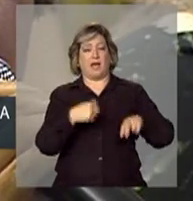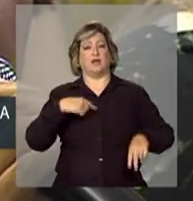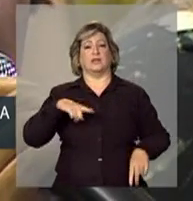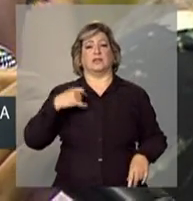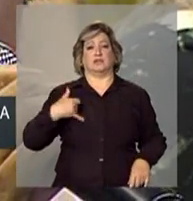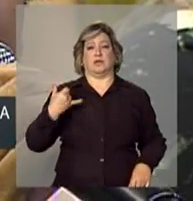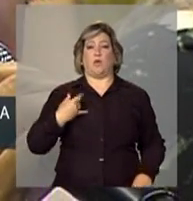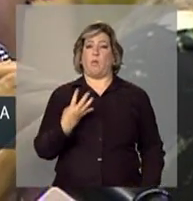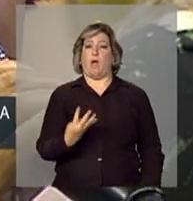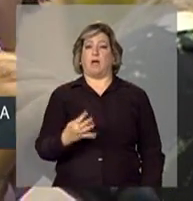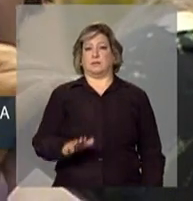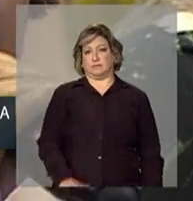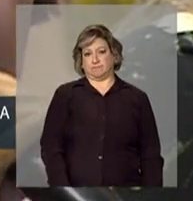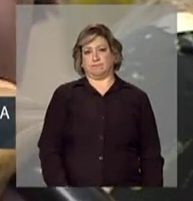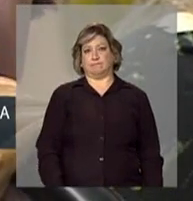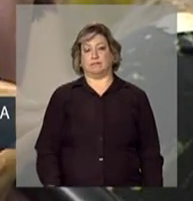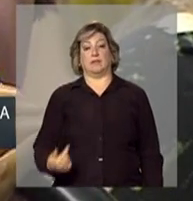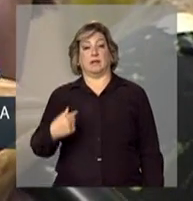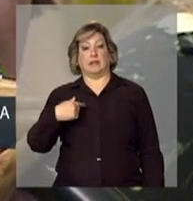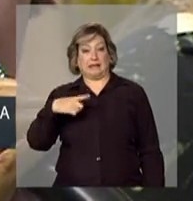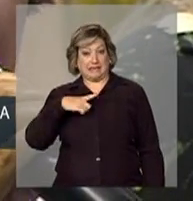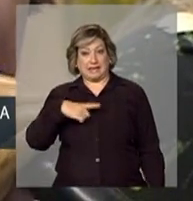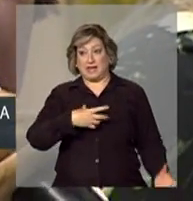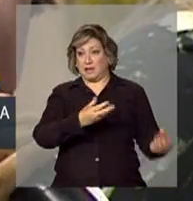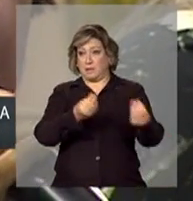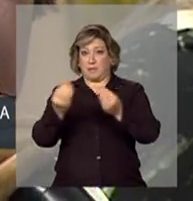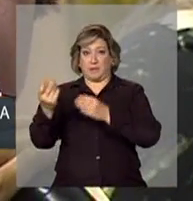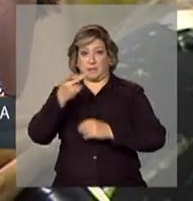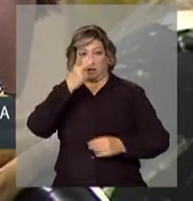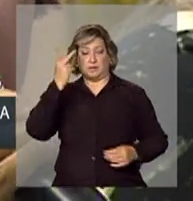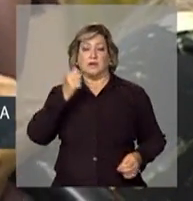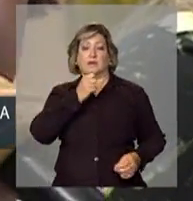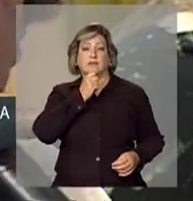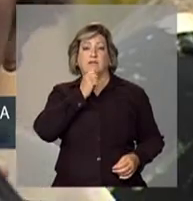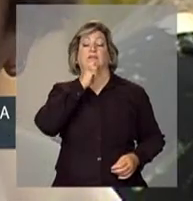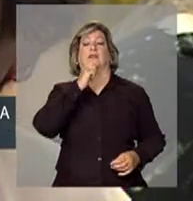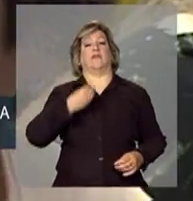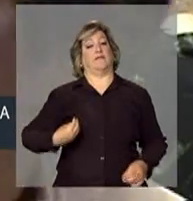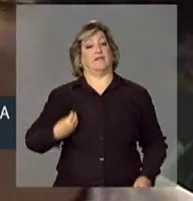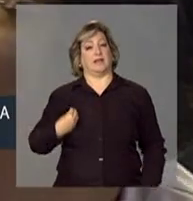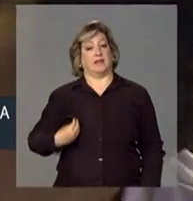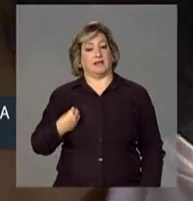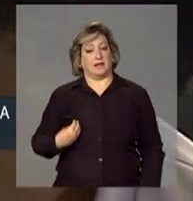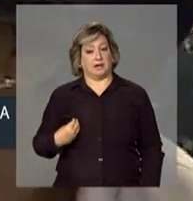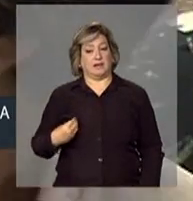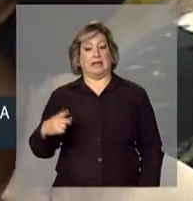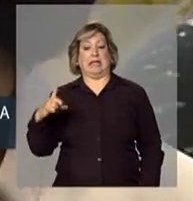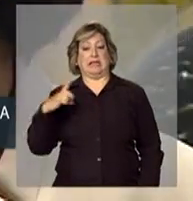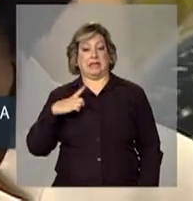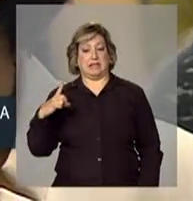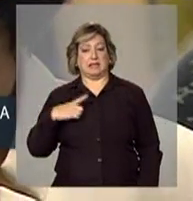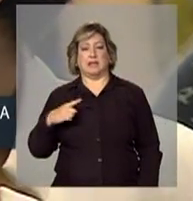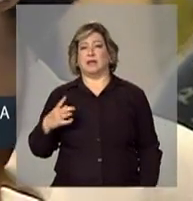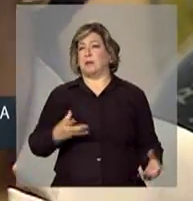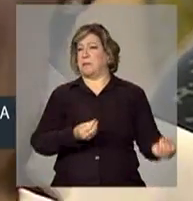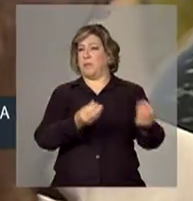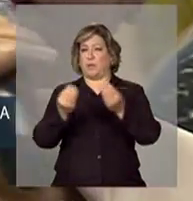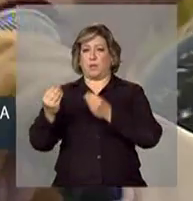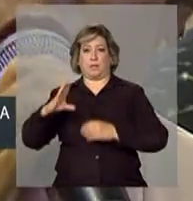4 anos. Então, existem vítimas vivas, existe muito